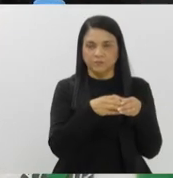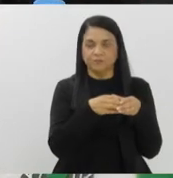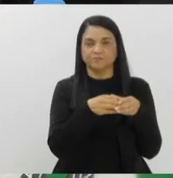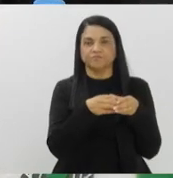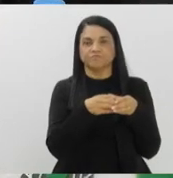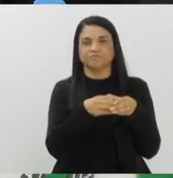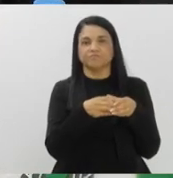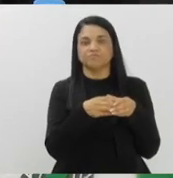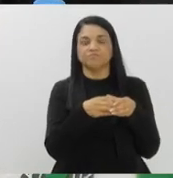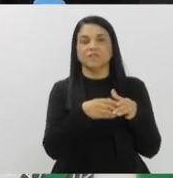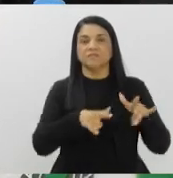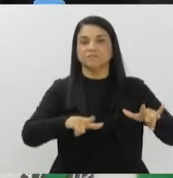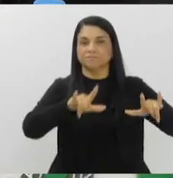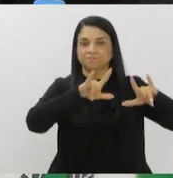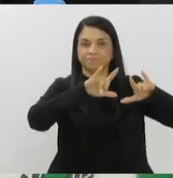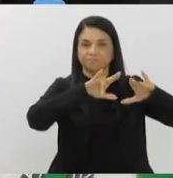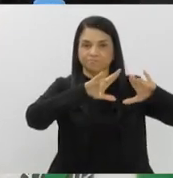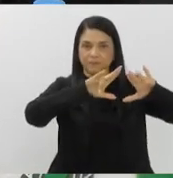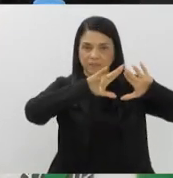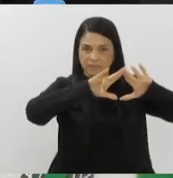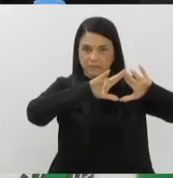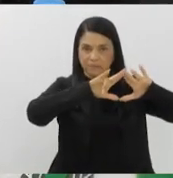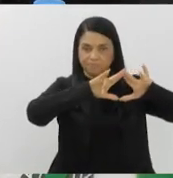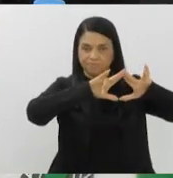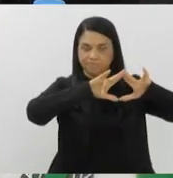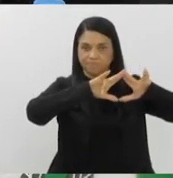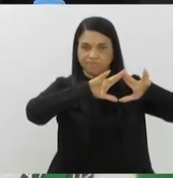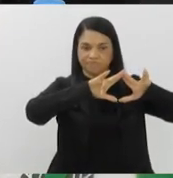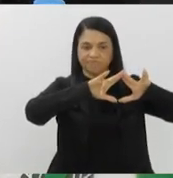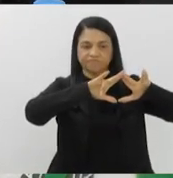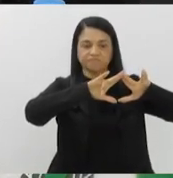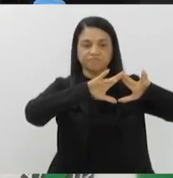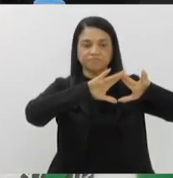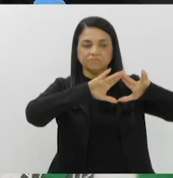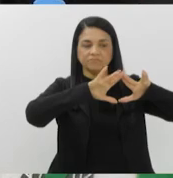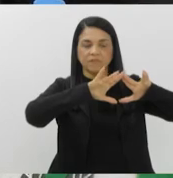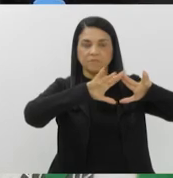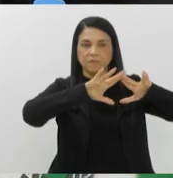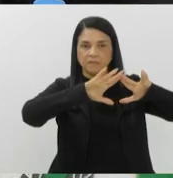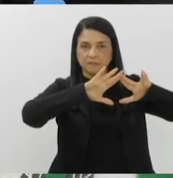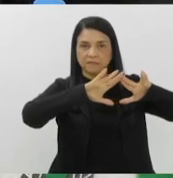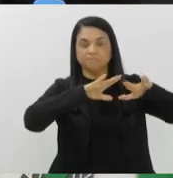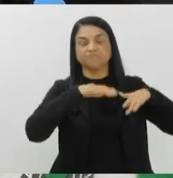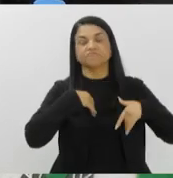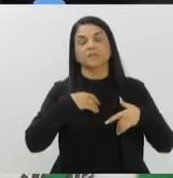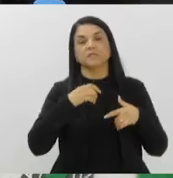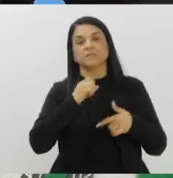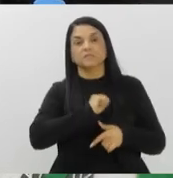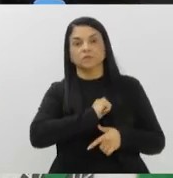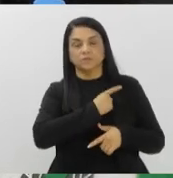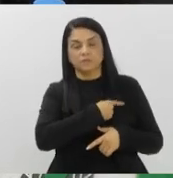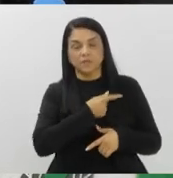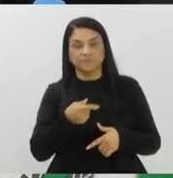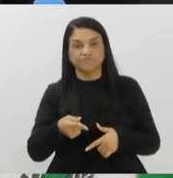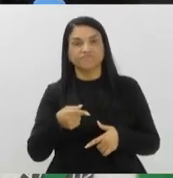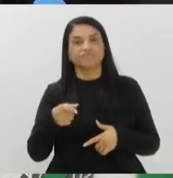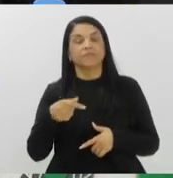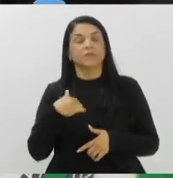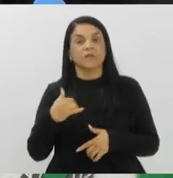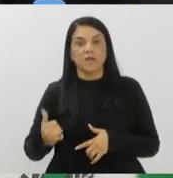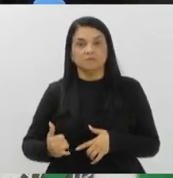lá em São Gonçalo. E ela própria foi vítima desse processo